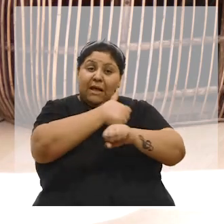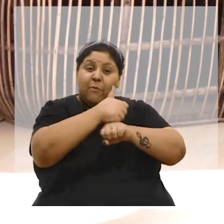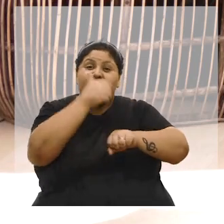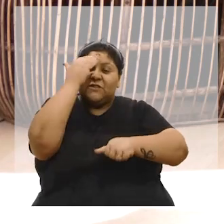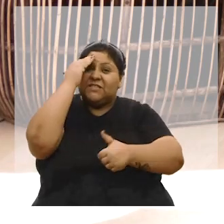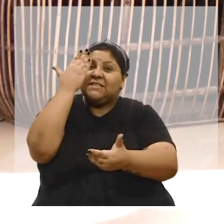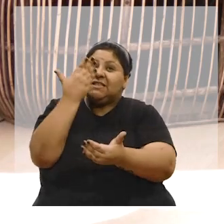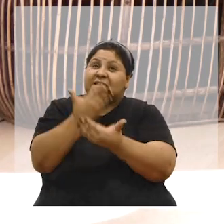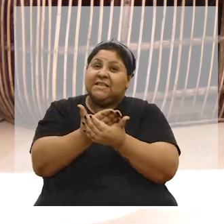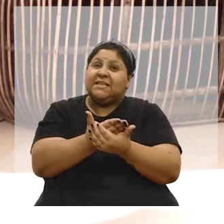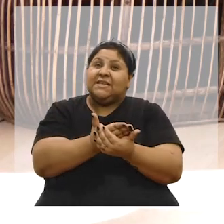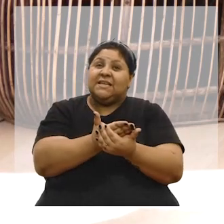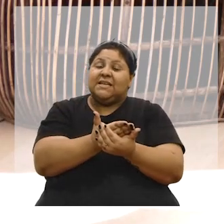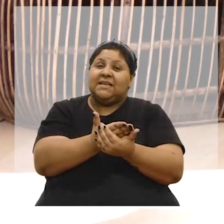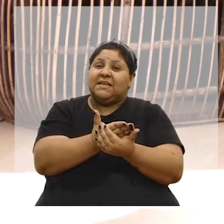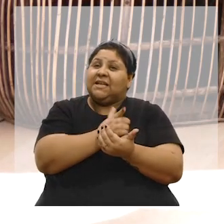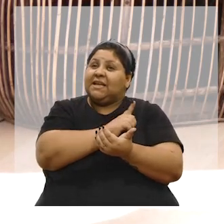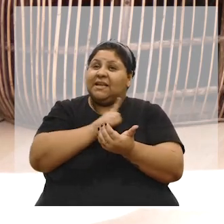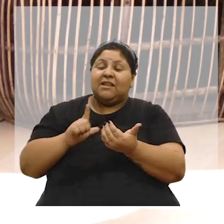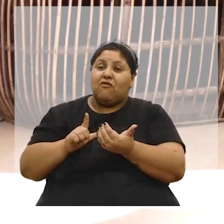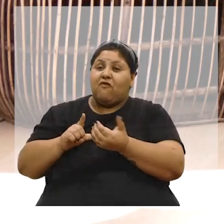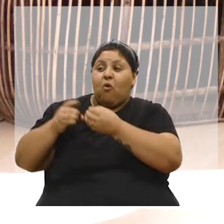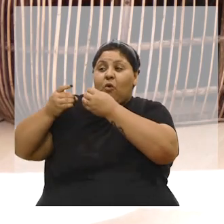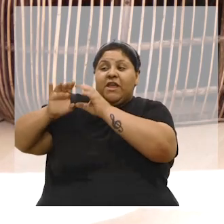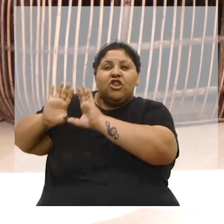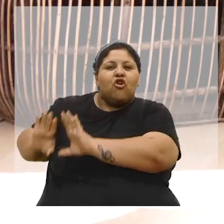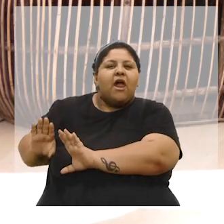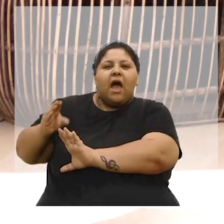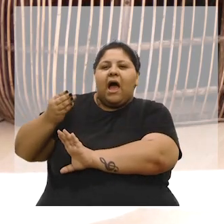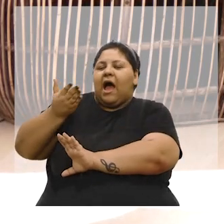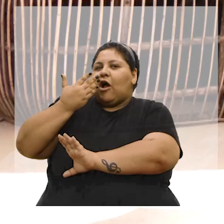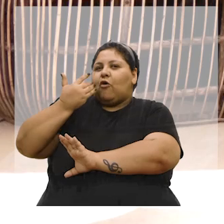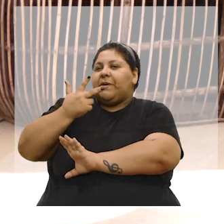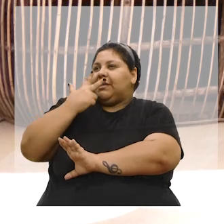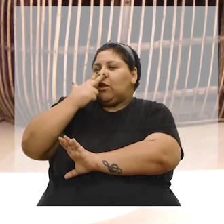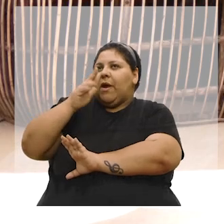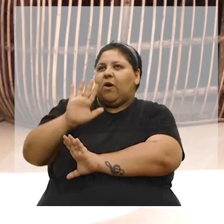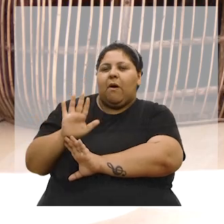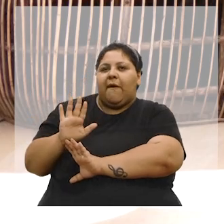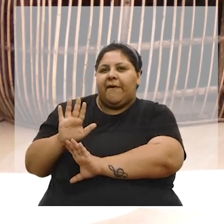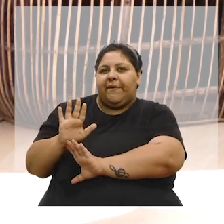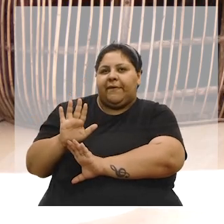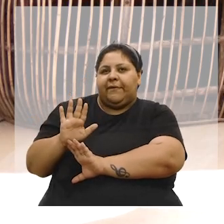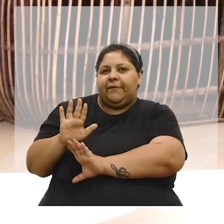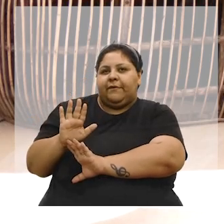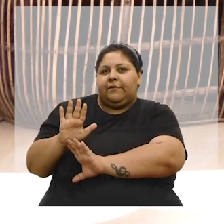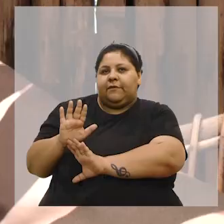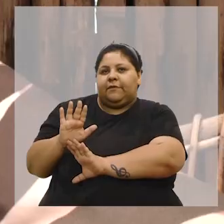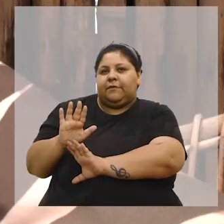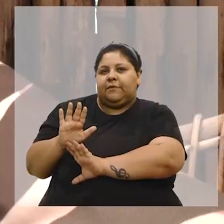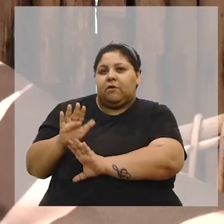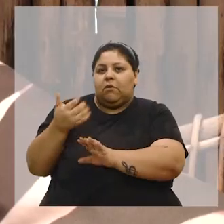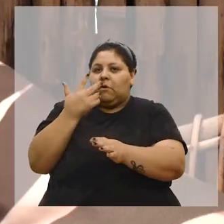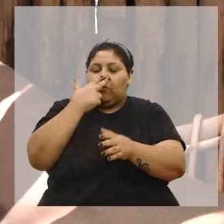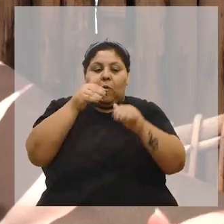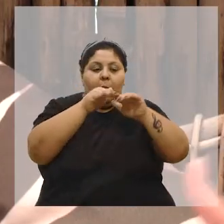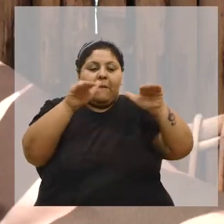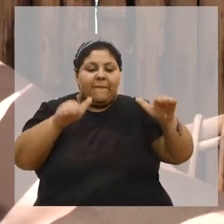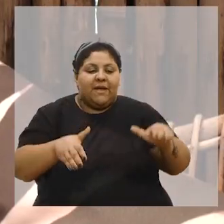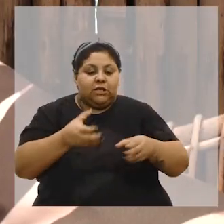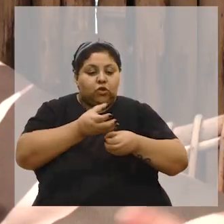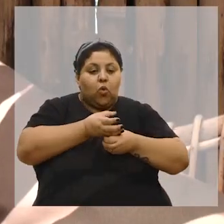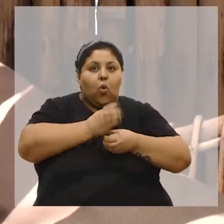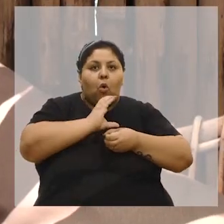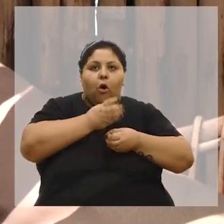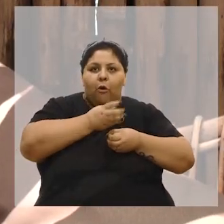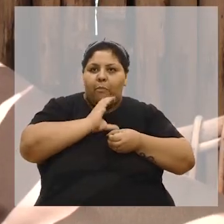tem que ter profissionais que tu confiem de que não vão desperdiçar o teu alimento, né? Porque a comida não é que nem um produto físico, mas eu digo assim, uma mesa,